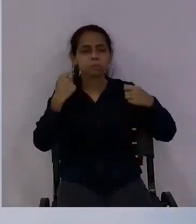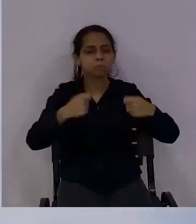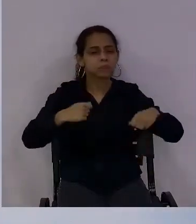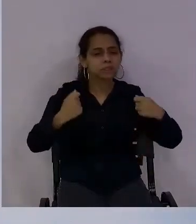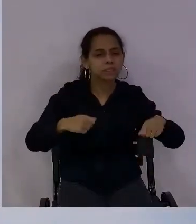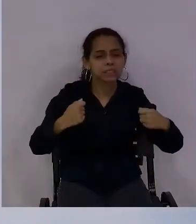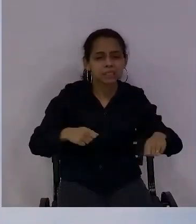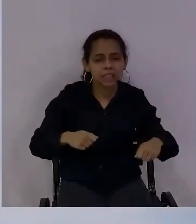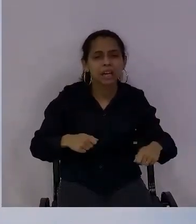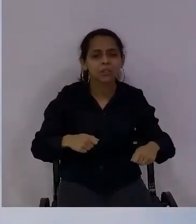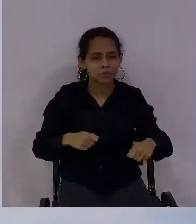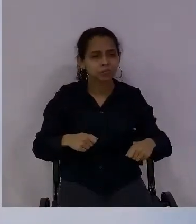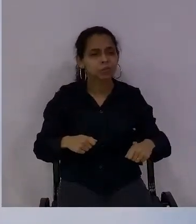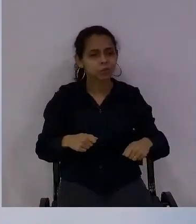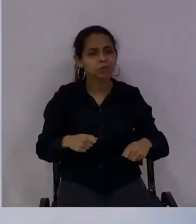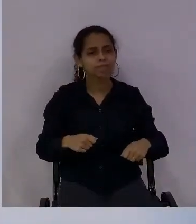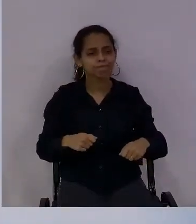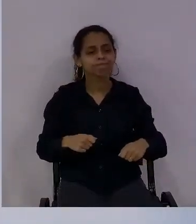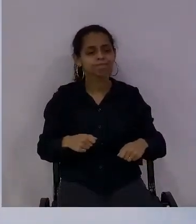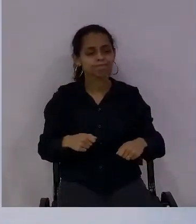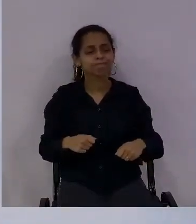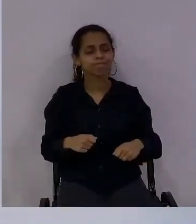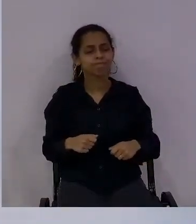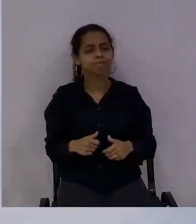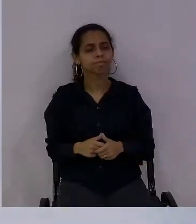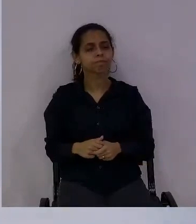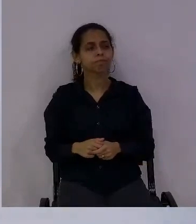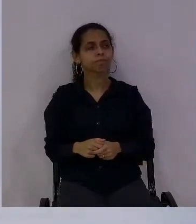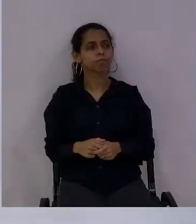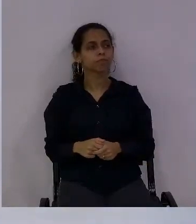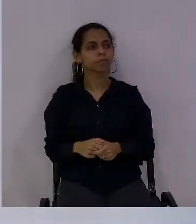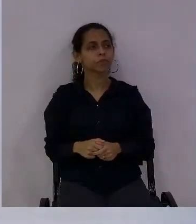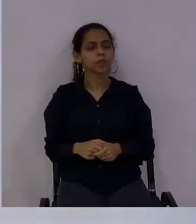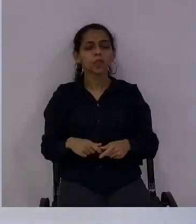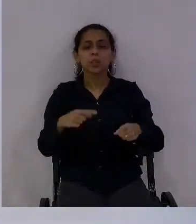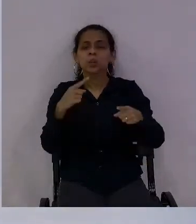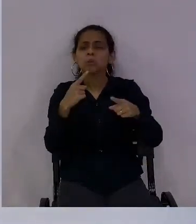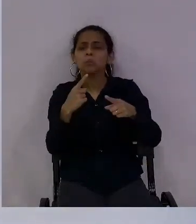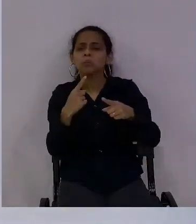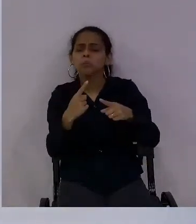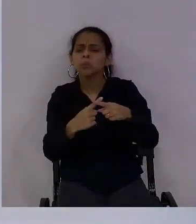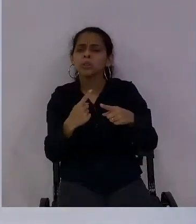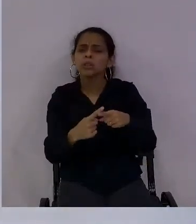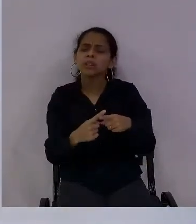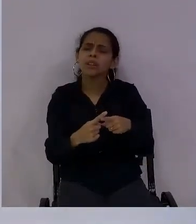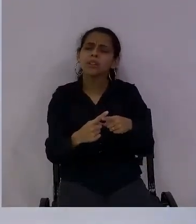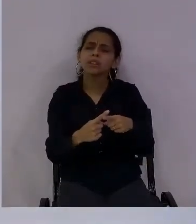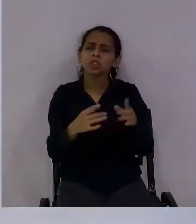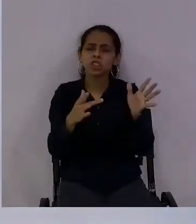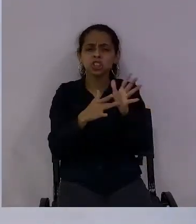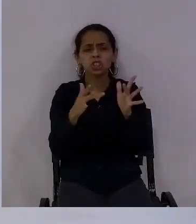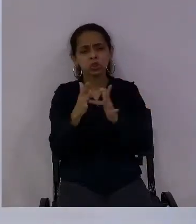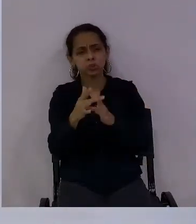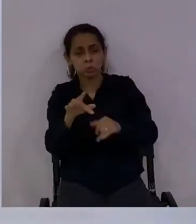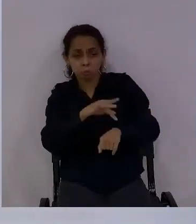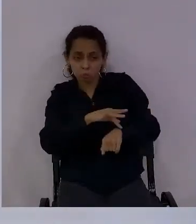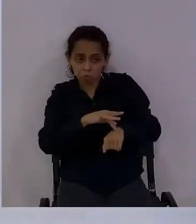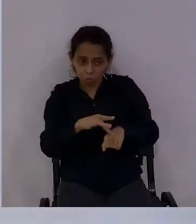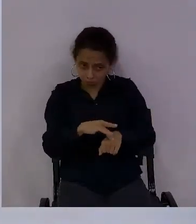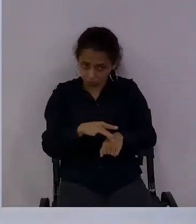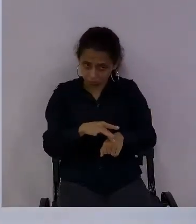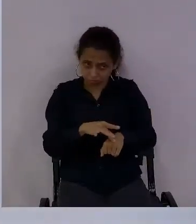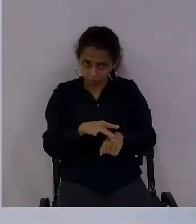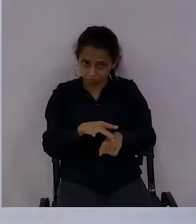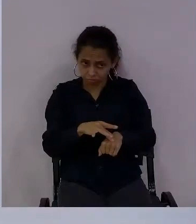Veja que aqui há todo um rito de purificação. Porque Jesus, sendo puro, passa por um rito